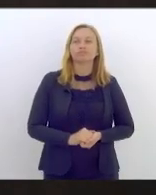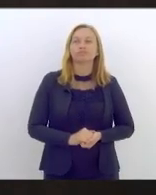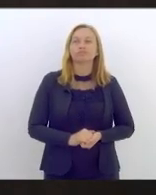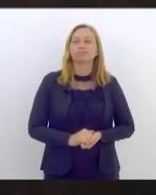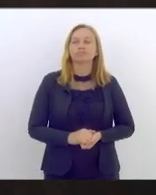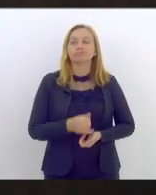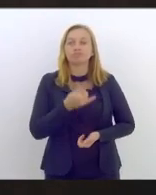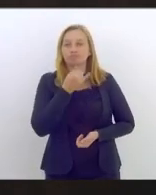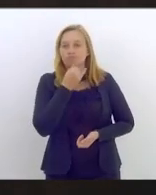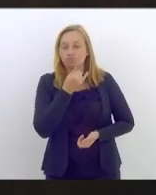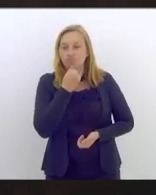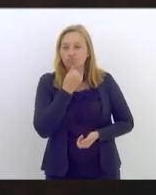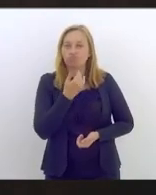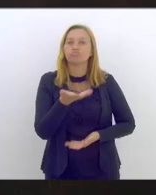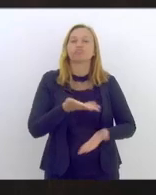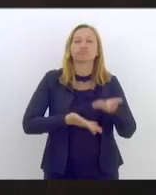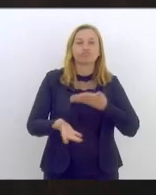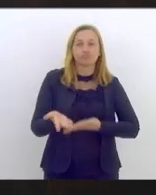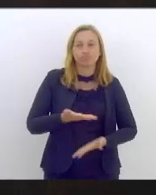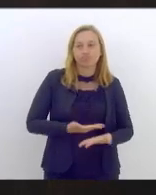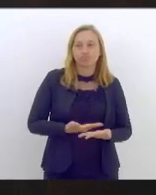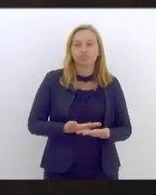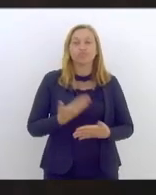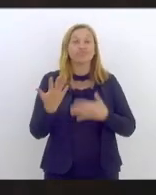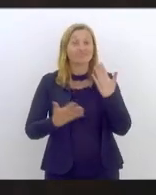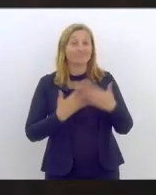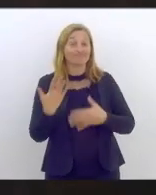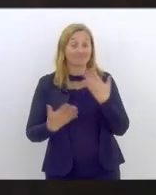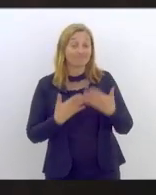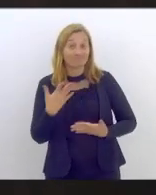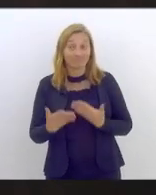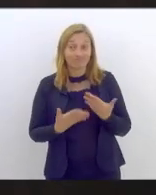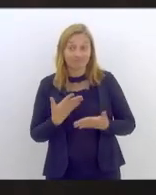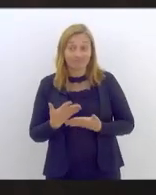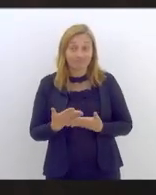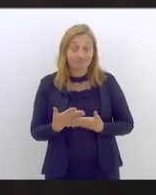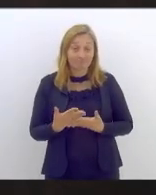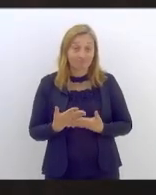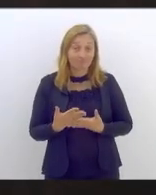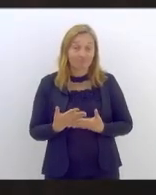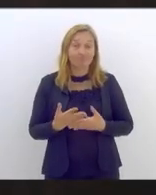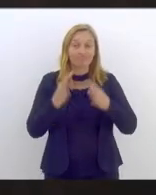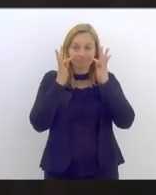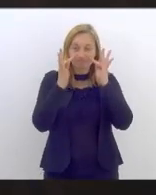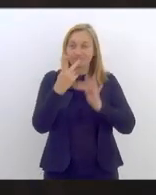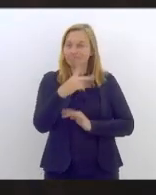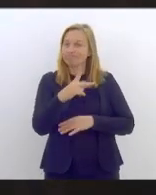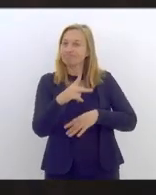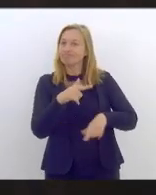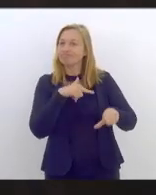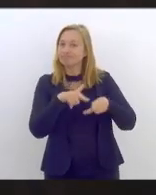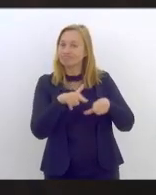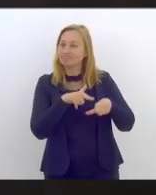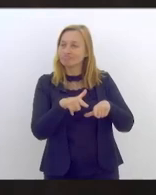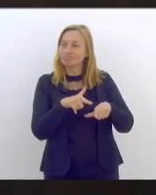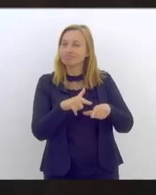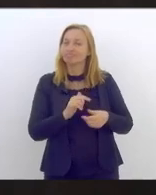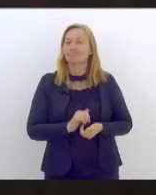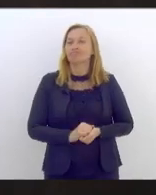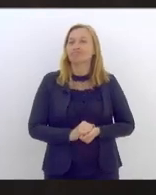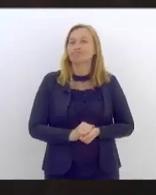angústias Compartilhamos alegrias por testemunhar o seu trabalho e